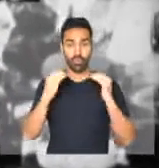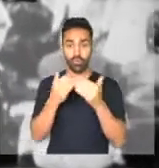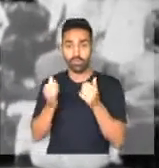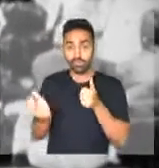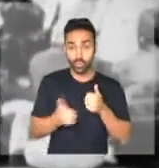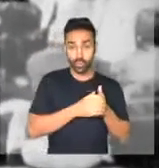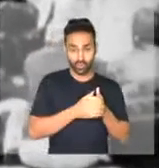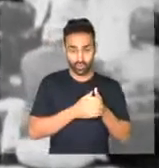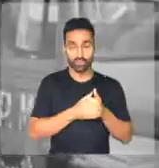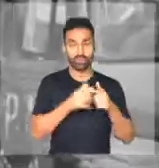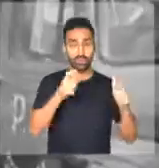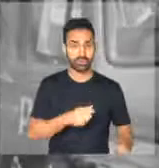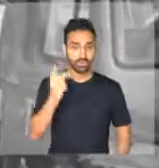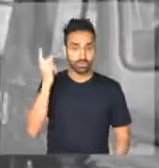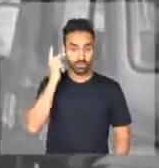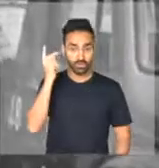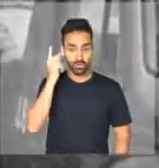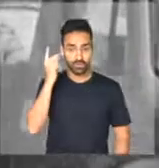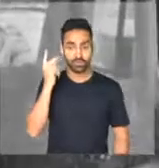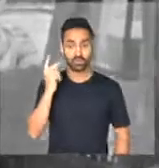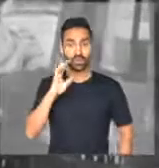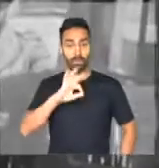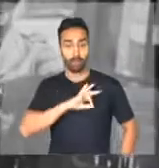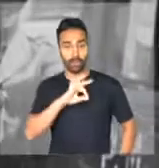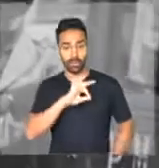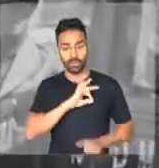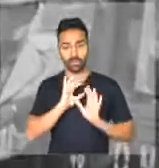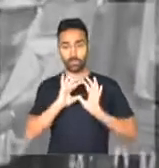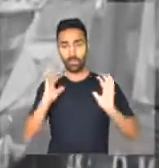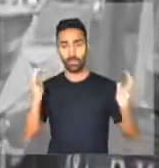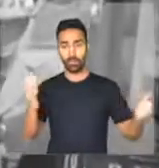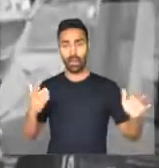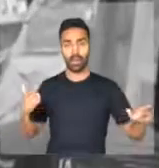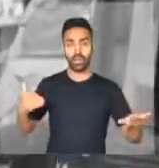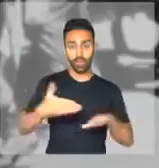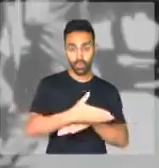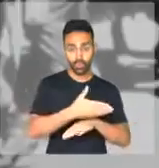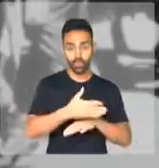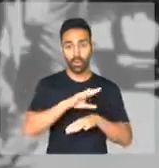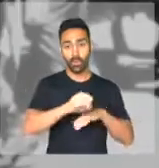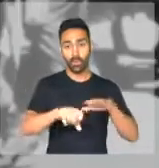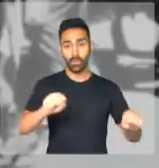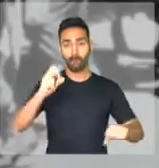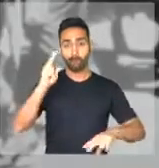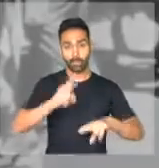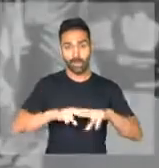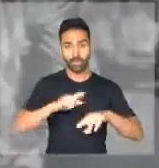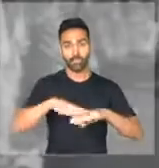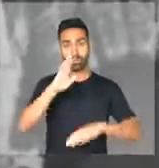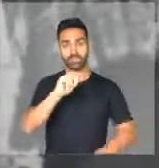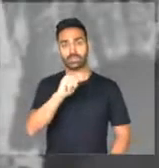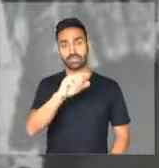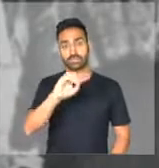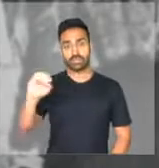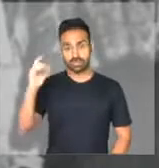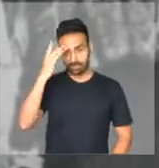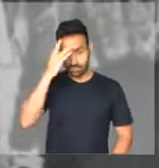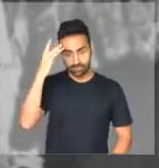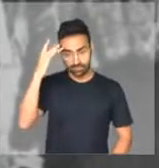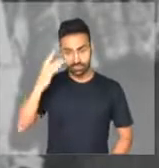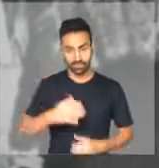em Ibiúna, São Paulo. A polícia cercou e invadiu o local e prendeu mais de 700